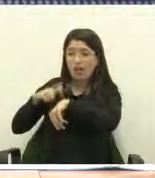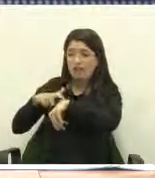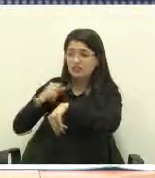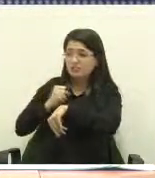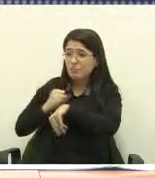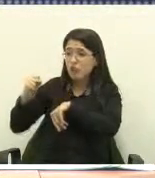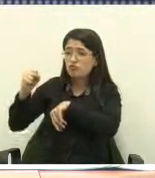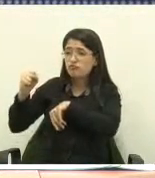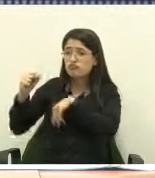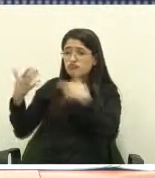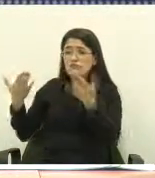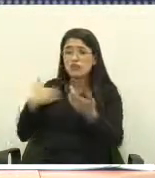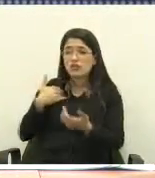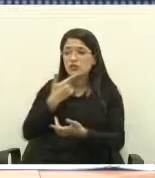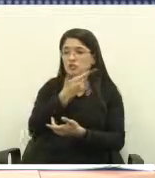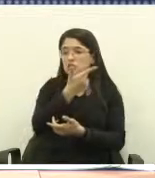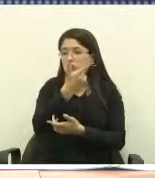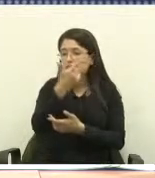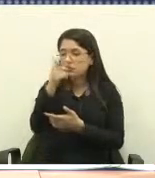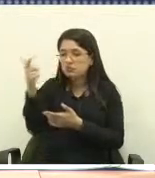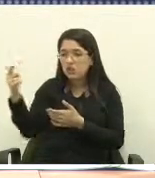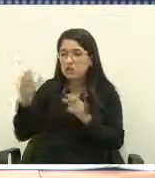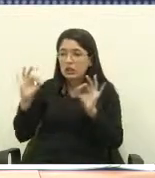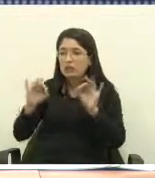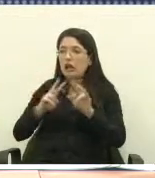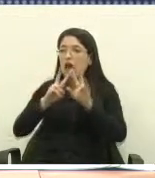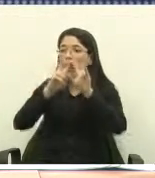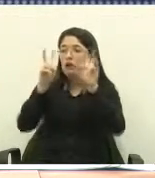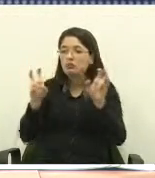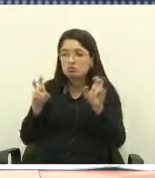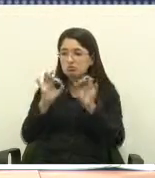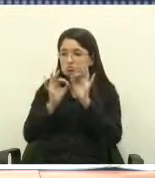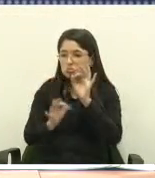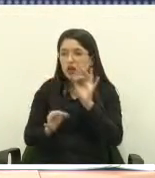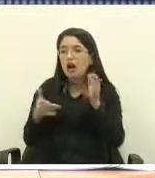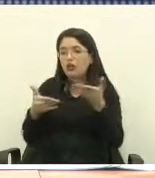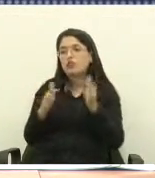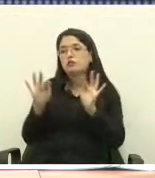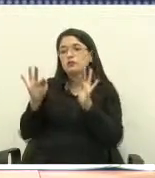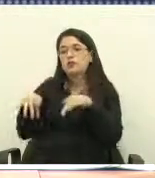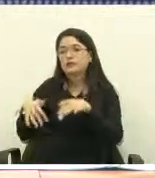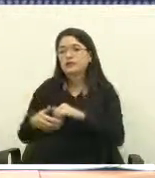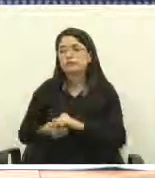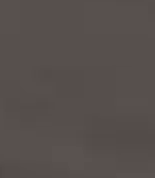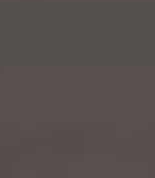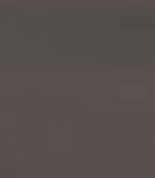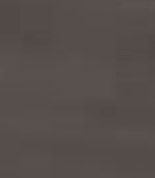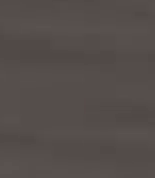não havendo mais nada a tratar, né, a presente audiência, dou por encerrada.